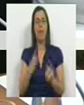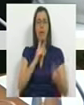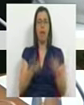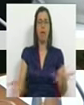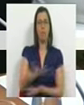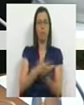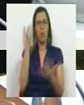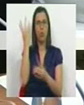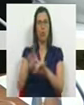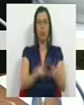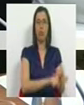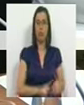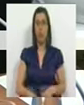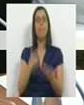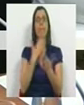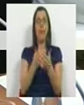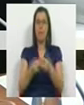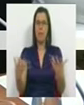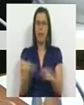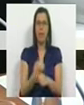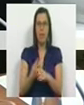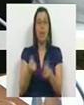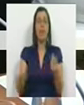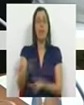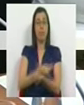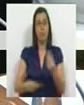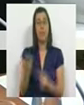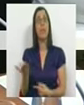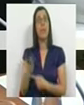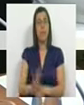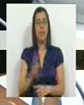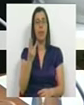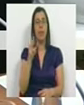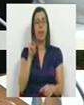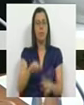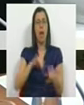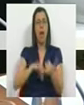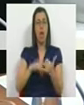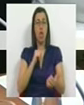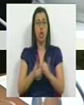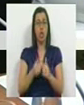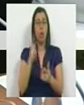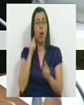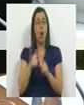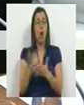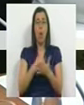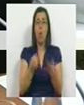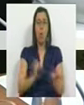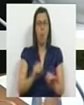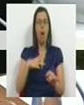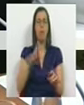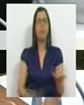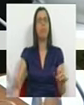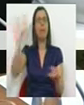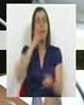diálogo intercultural, gera emprego, move capitais. E exemplo disso são as 3.000 associações desportivas sem fins lucrativos que estão